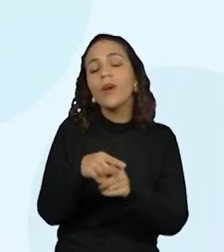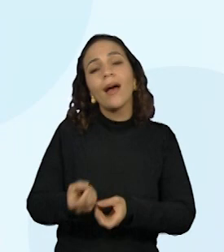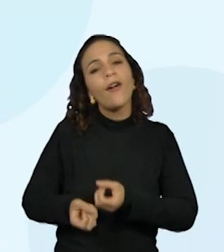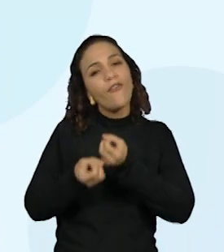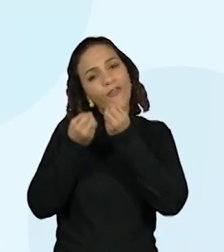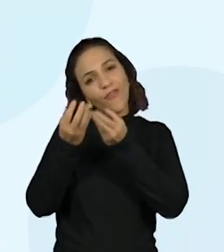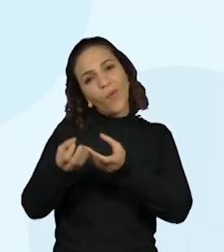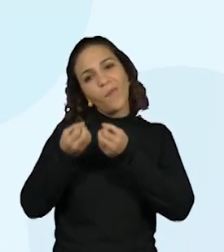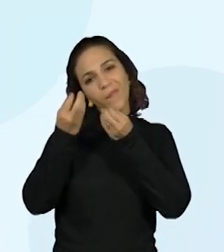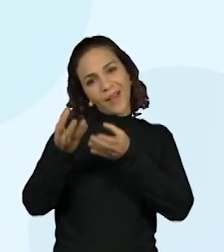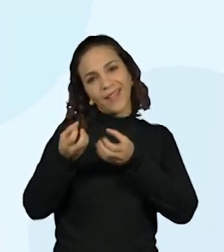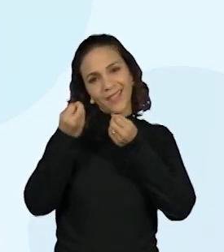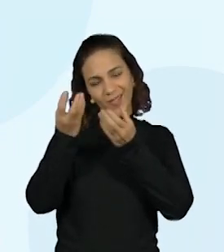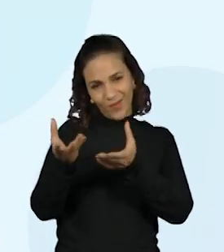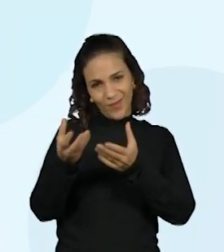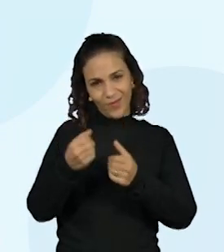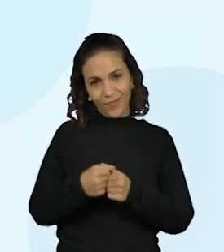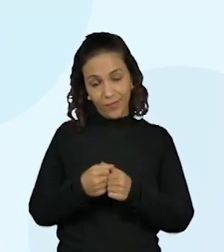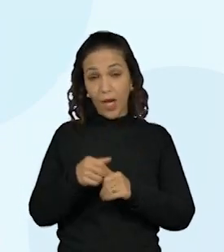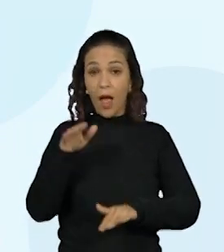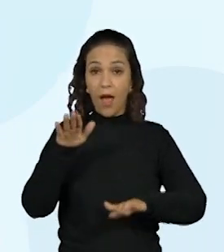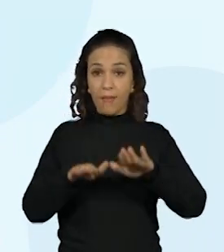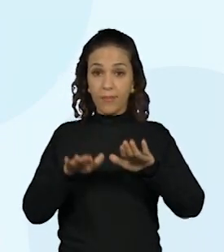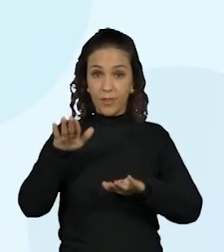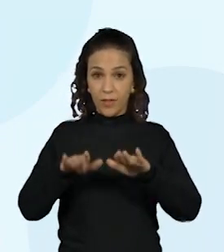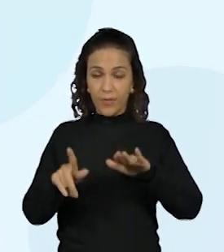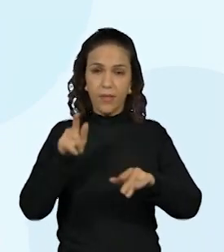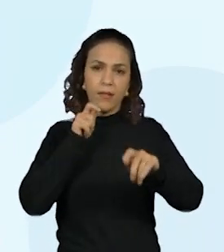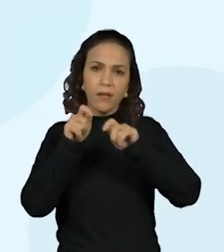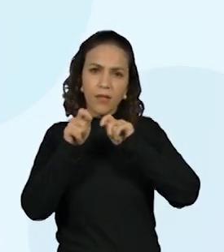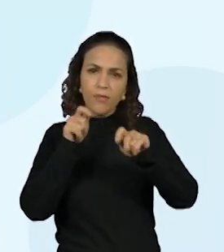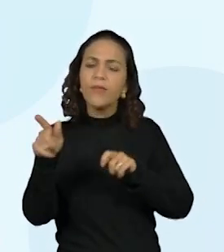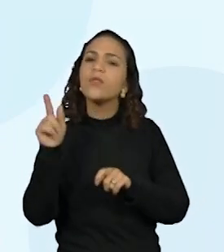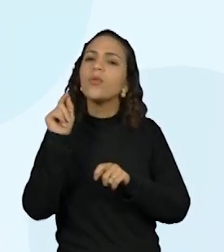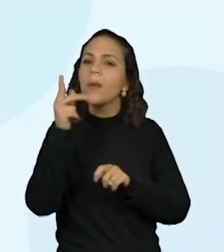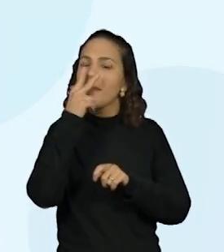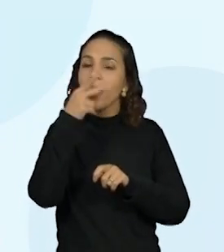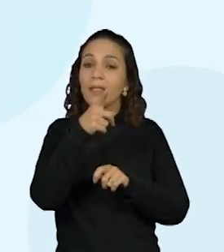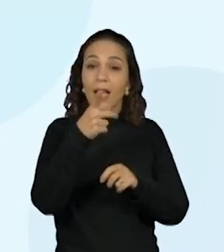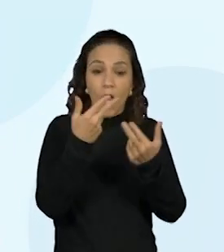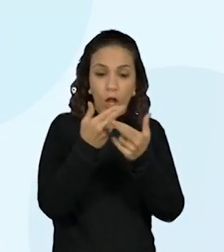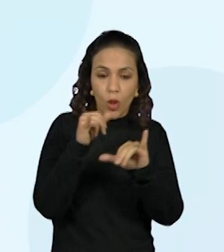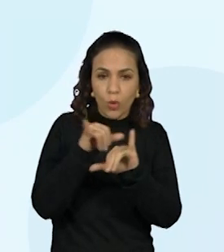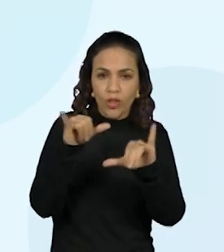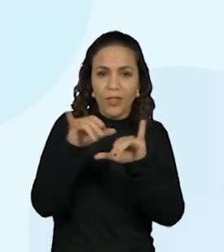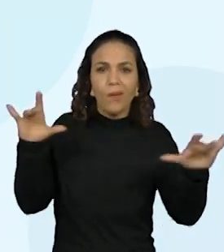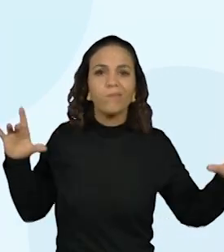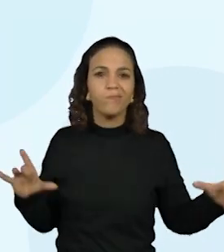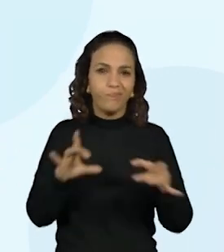Sim, as entrevistas às vezes validam informações presentes nas notícias.